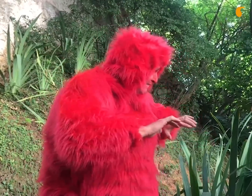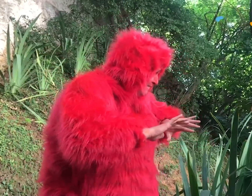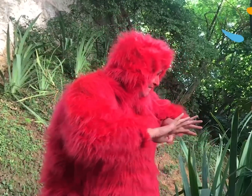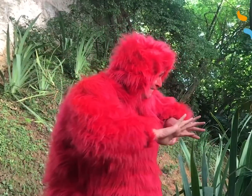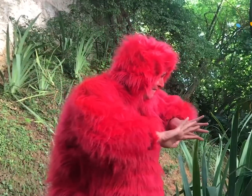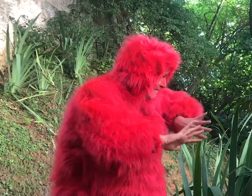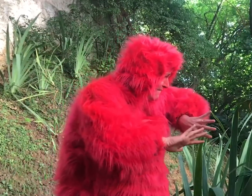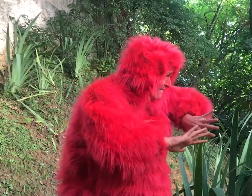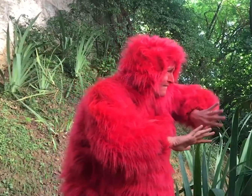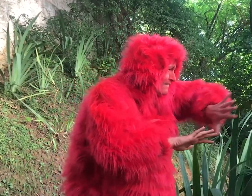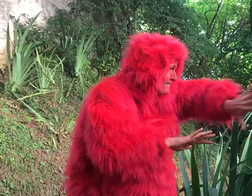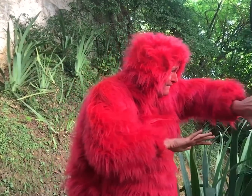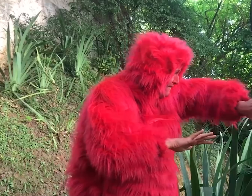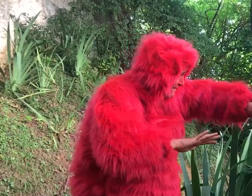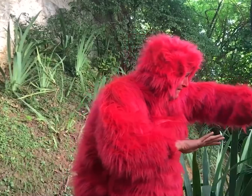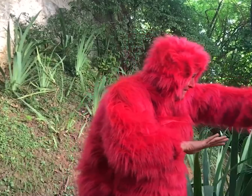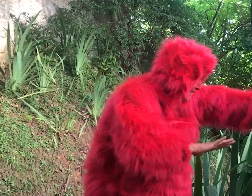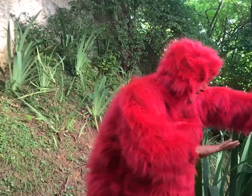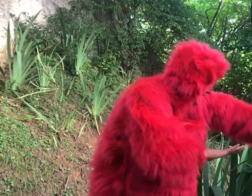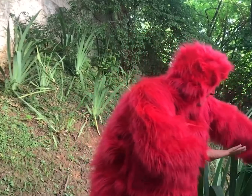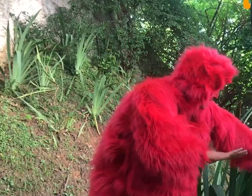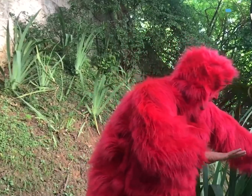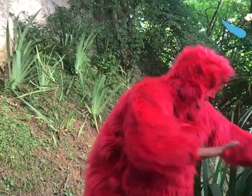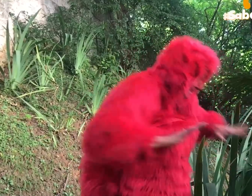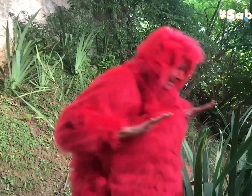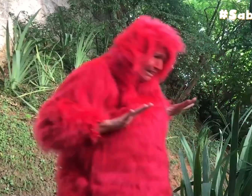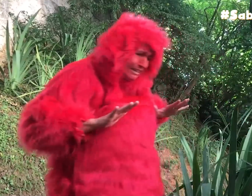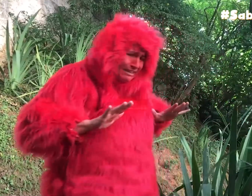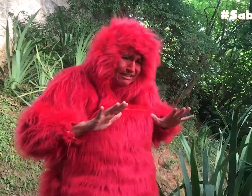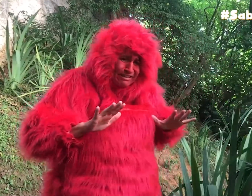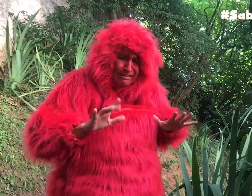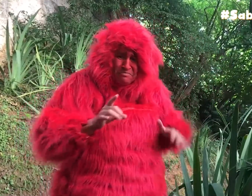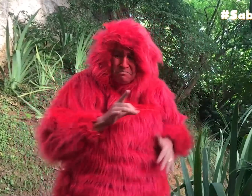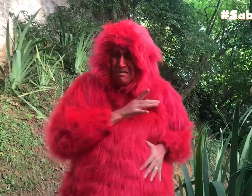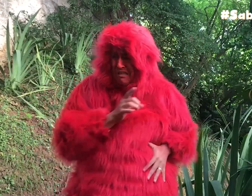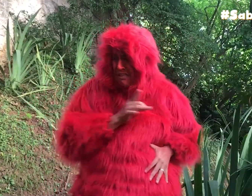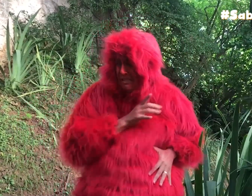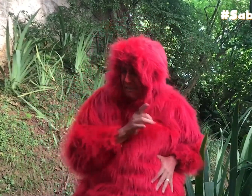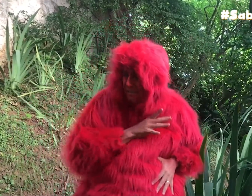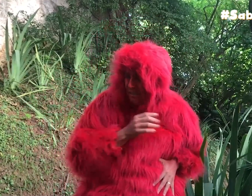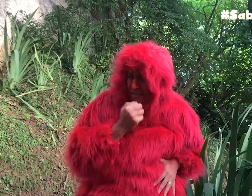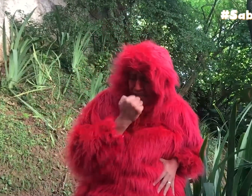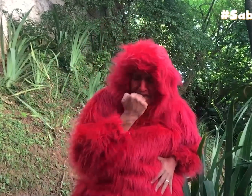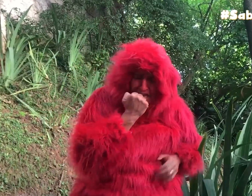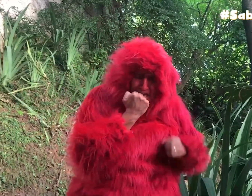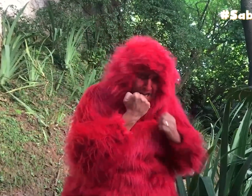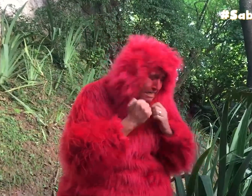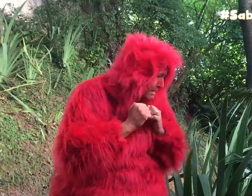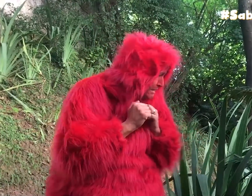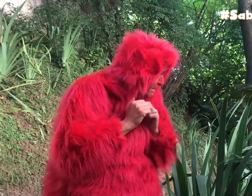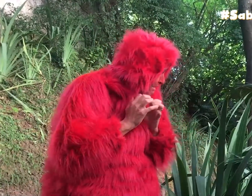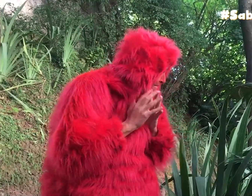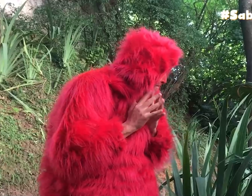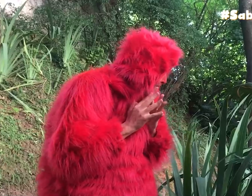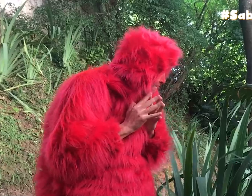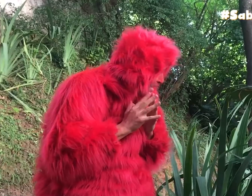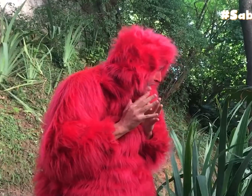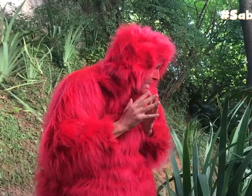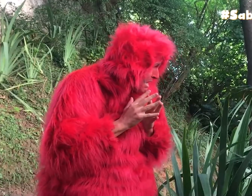Ah, ah, ah, ah, ah. Tô com medo.